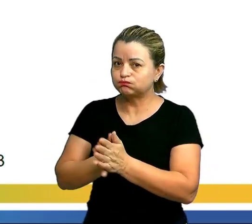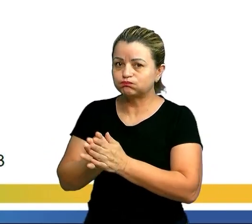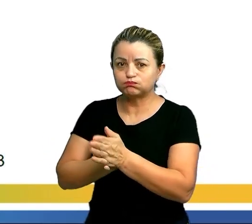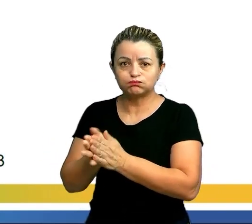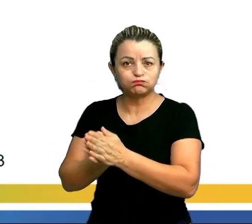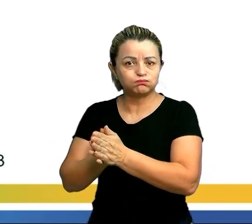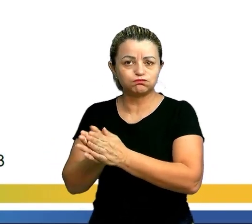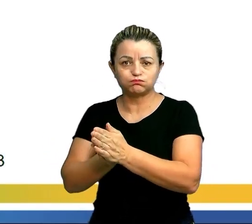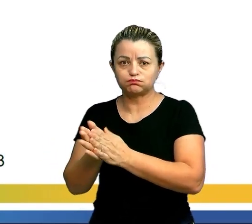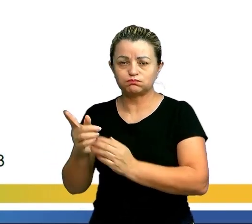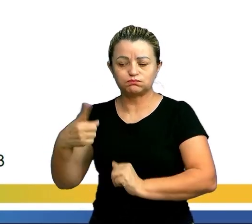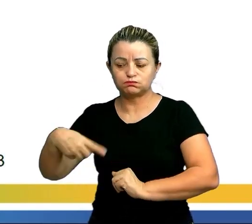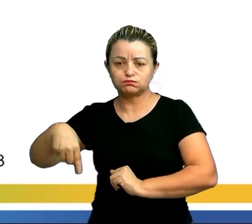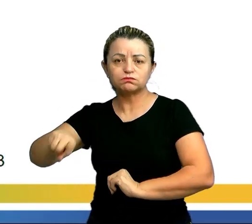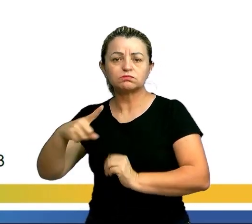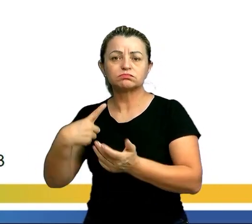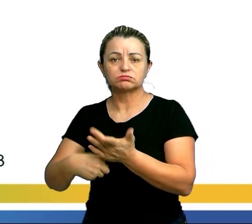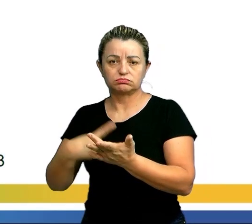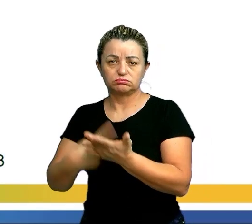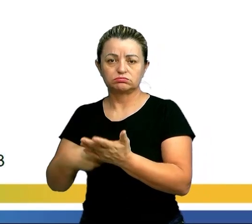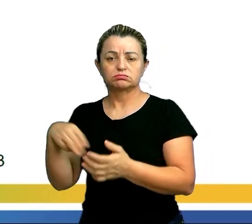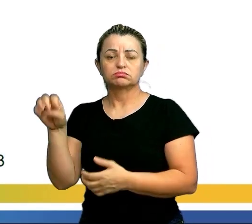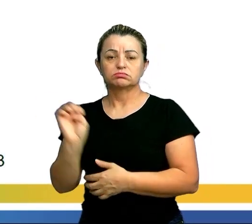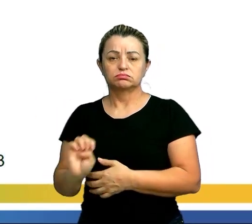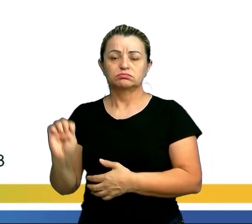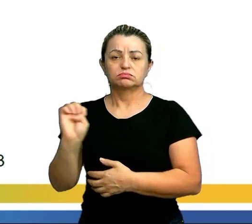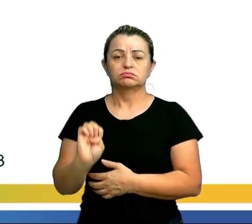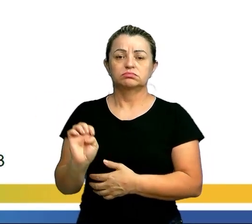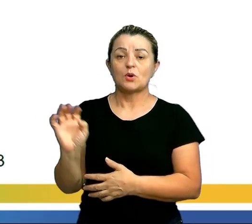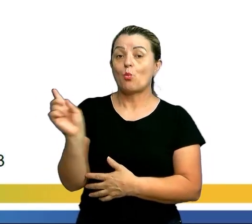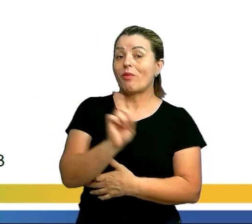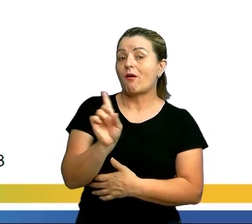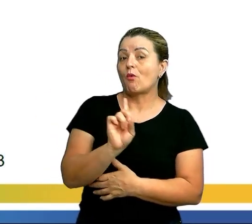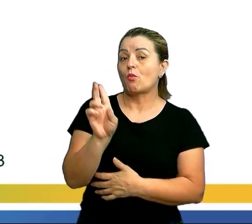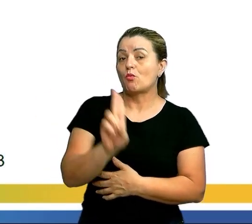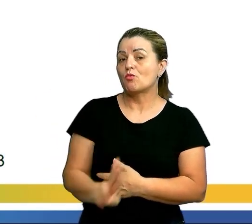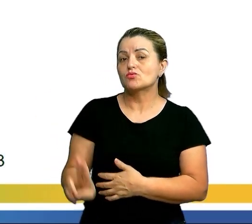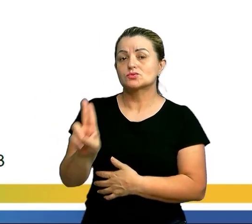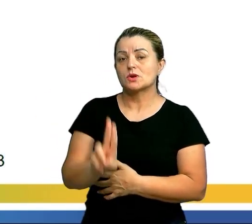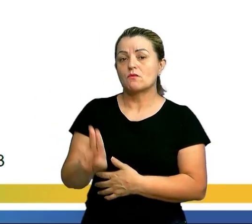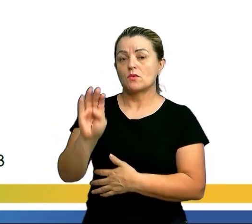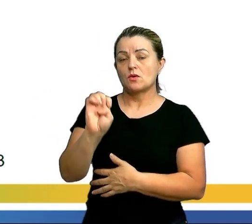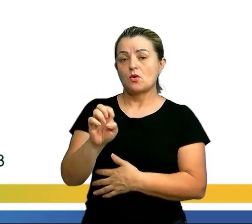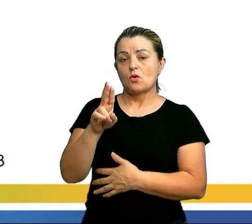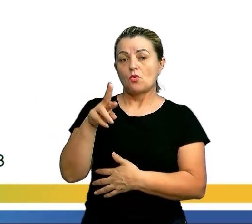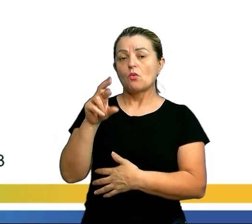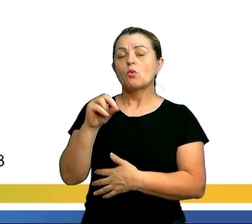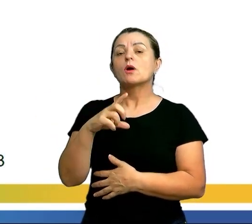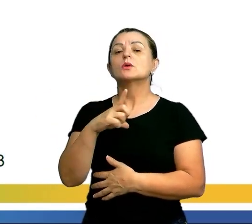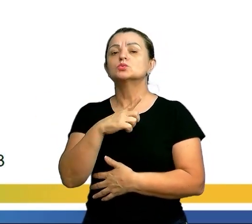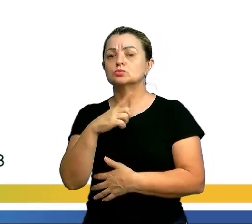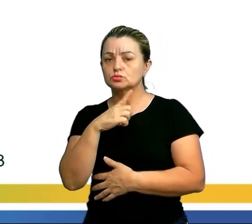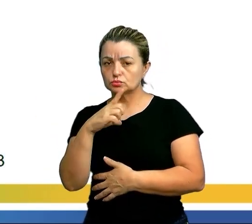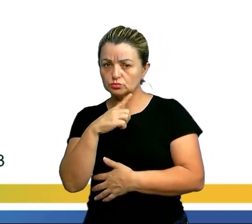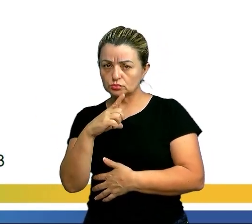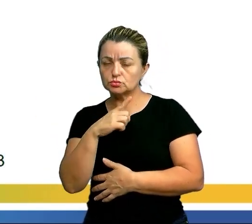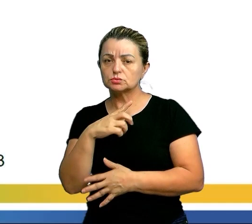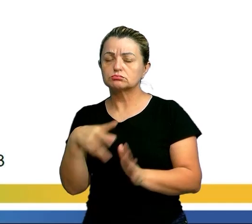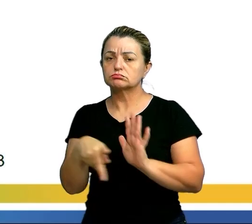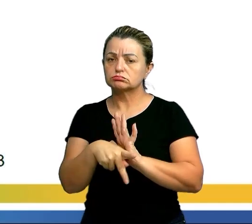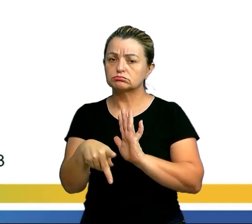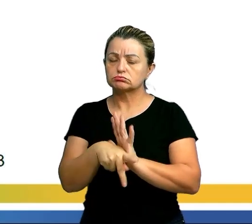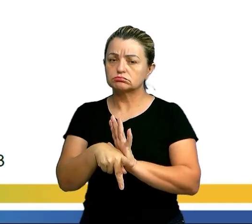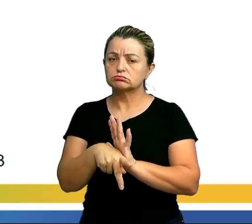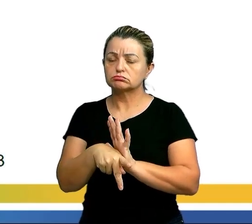com o tratado, com a União Europeia. Além de não utilizar o euro, tinha algumas questões também relacionadas